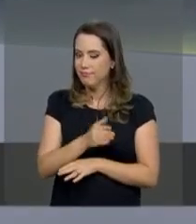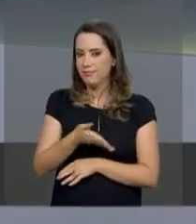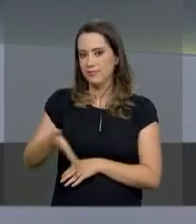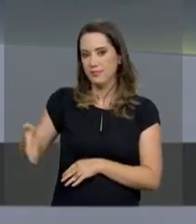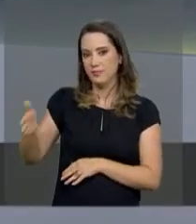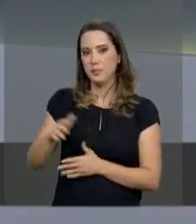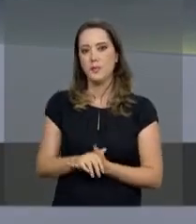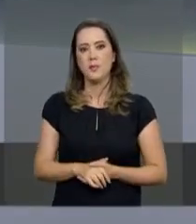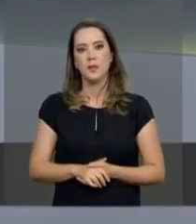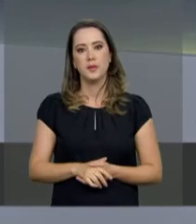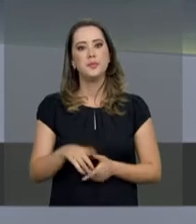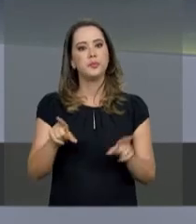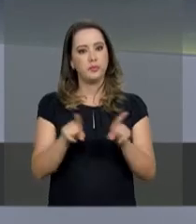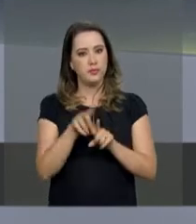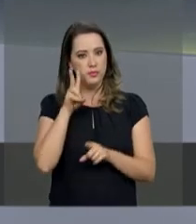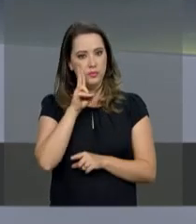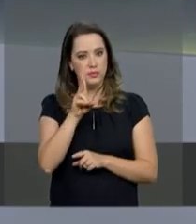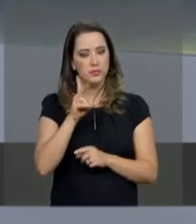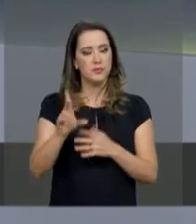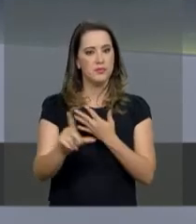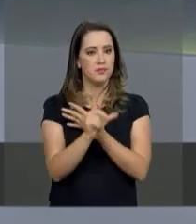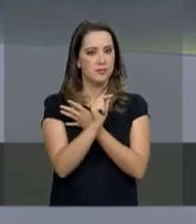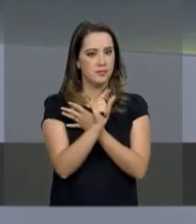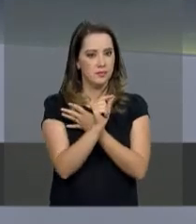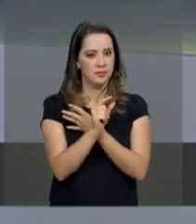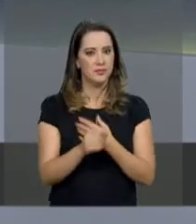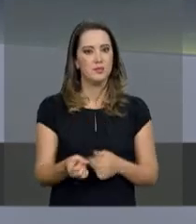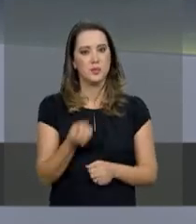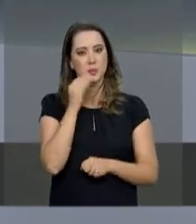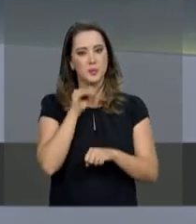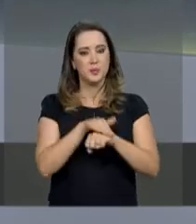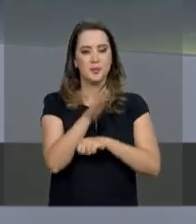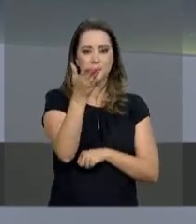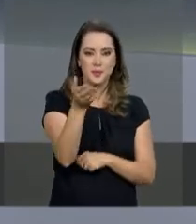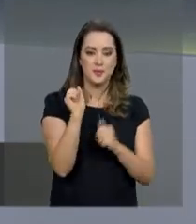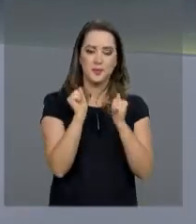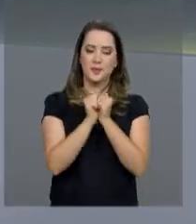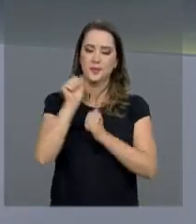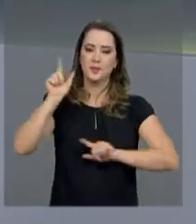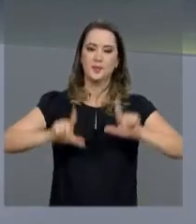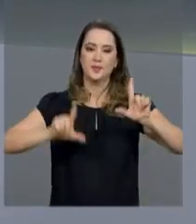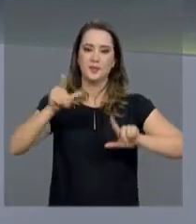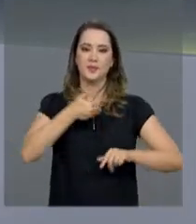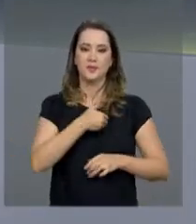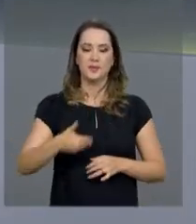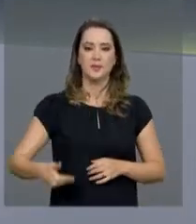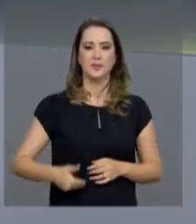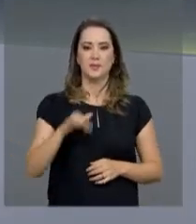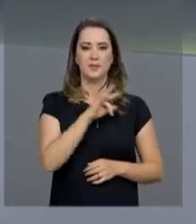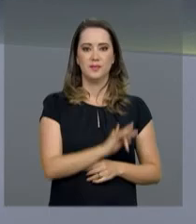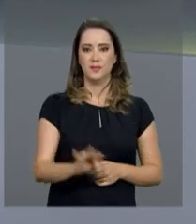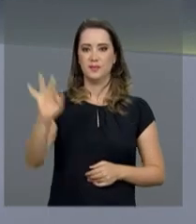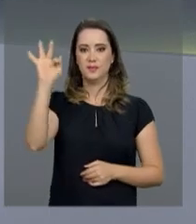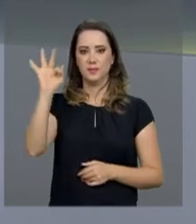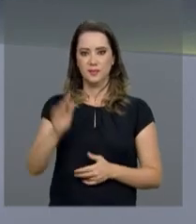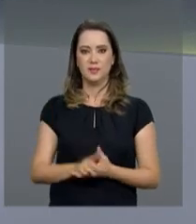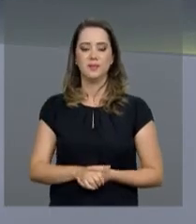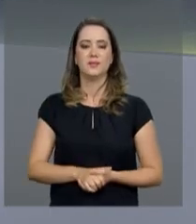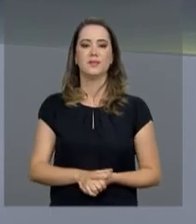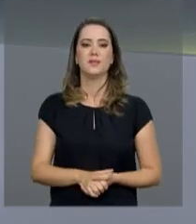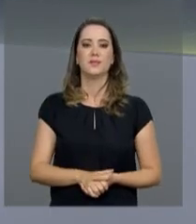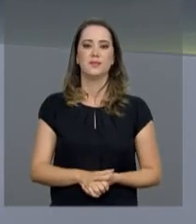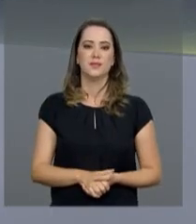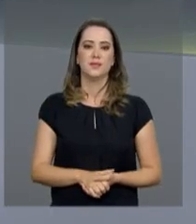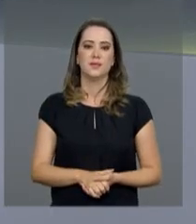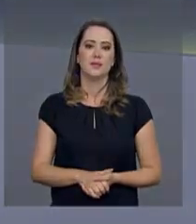nosso canal no youtube acesse também o nosso perfil no twitter uma boa noite pra você continue com a gente aqui nbr a tv do governo